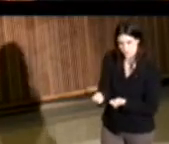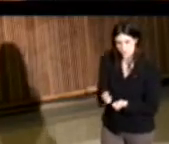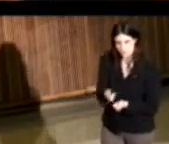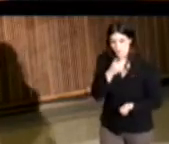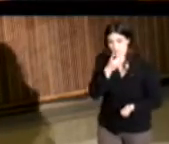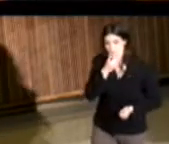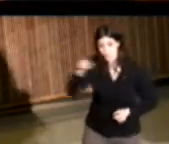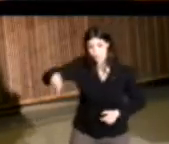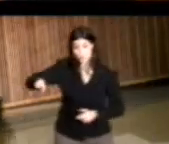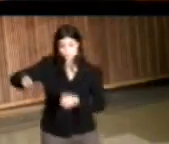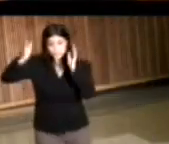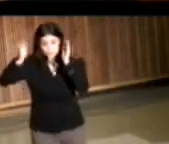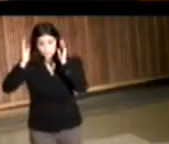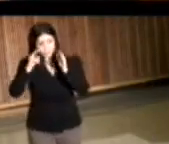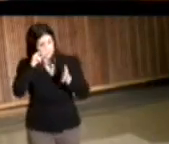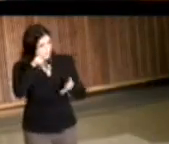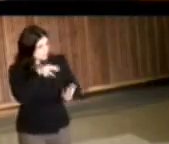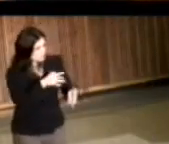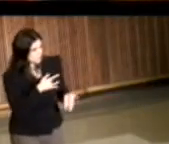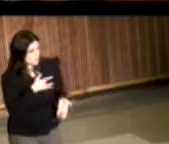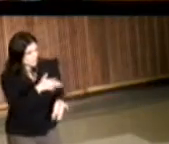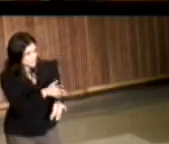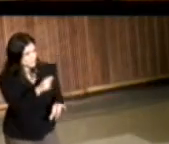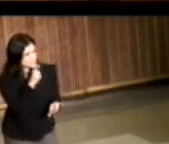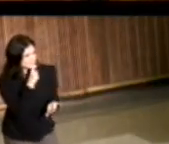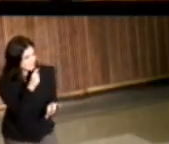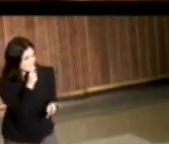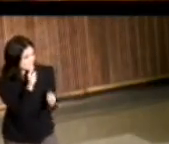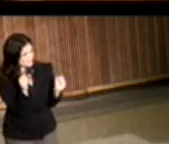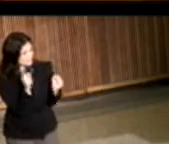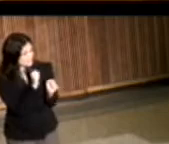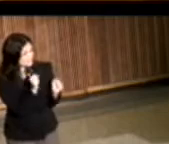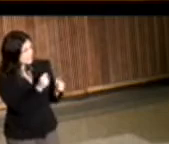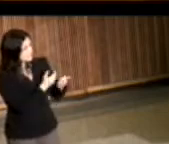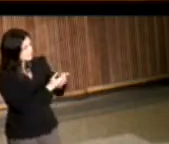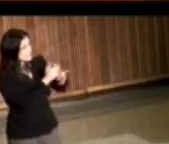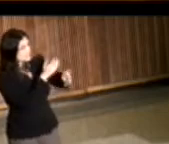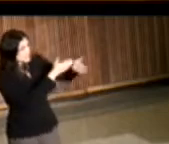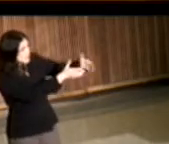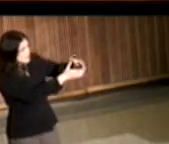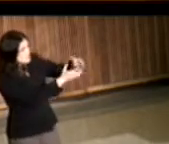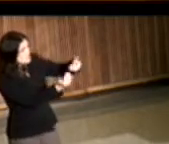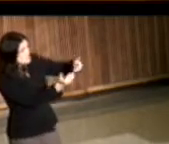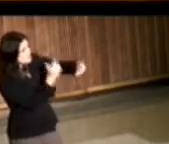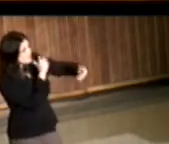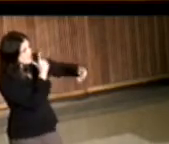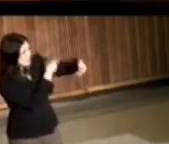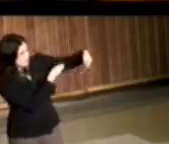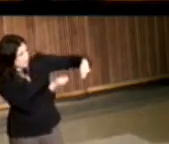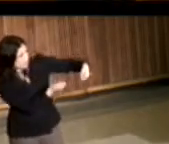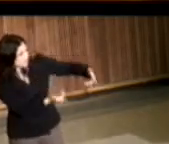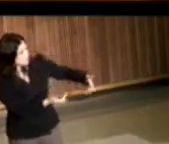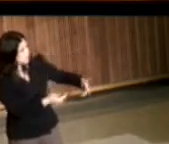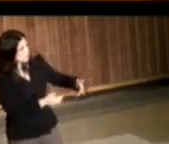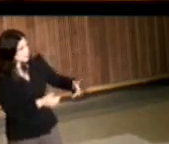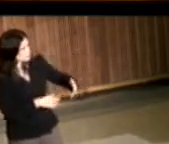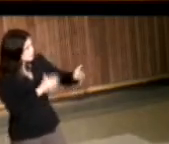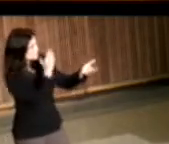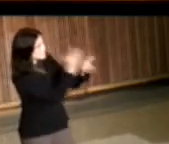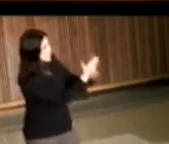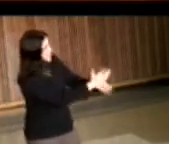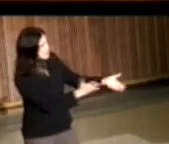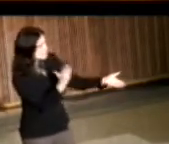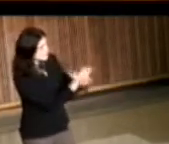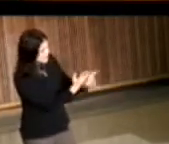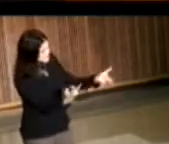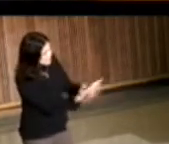aquilo, o homem estava batendo os dentes, ele vai morrer de frio. Aí ele foi lá e sai daqui, moço, para com isso, não